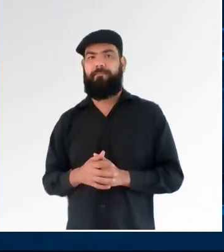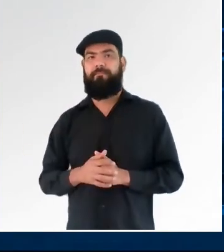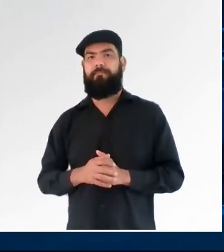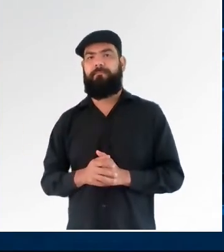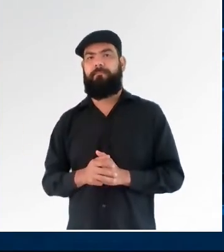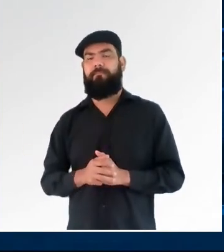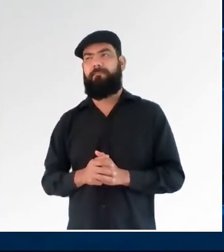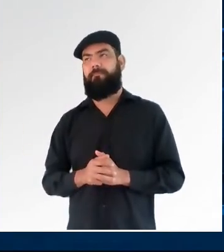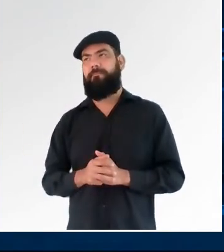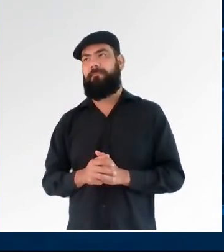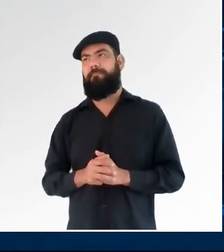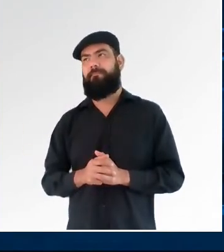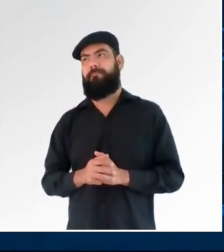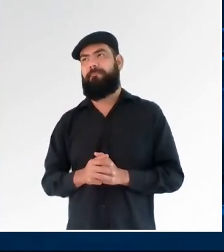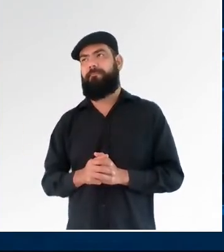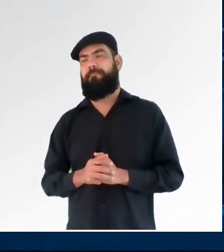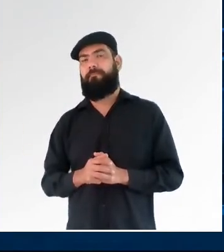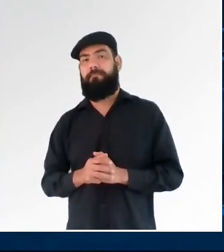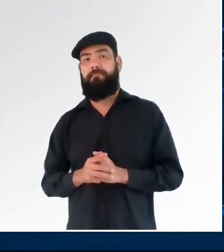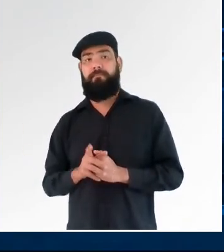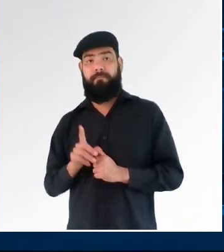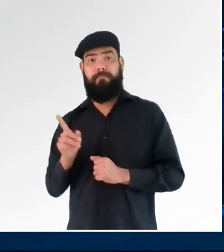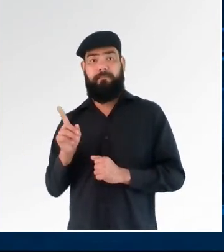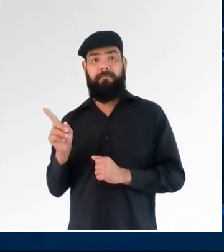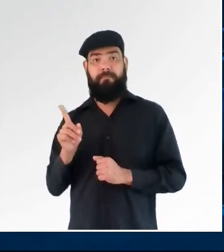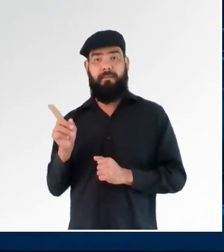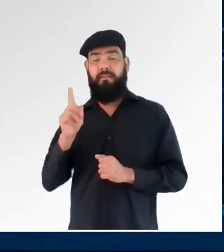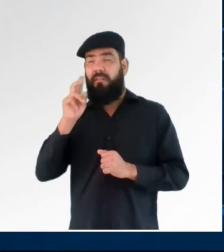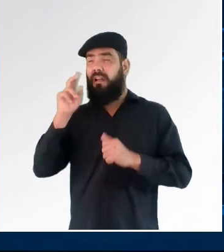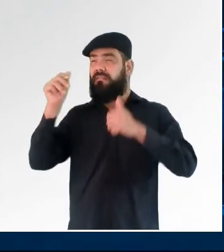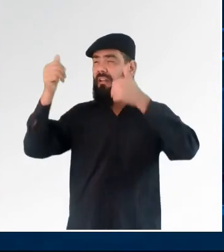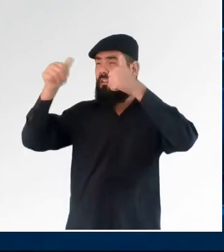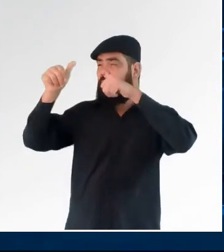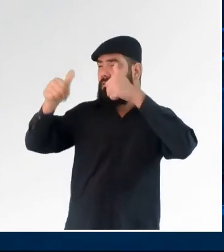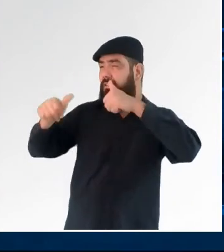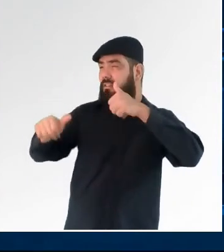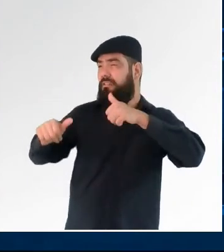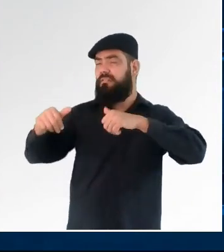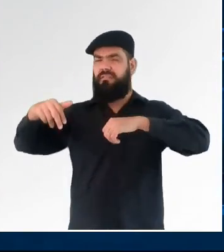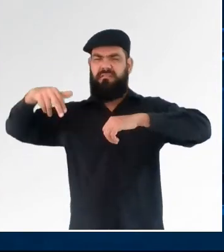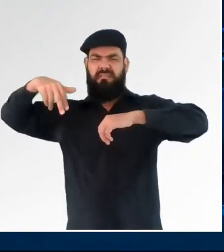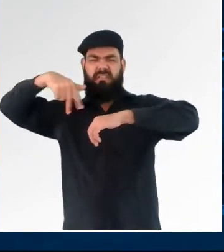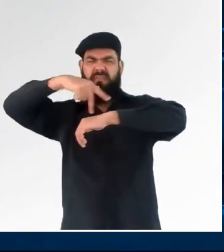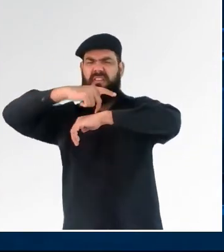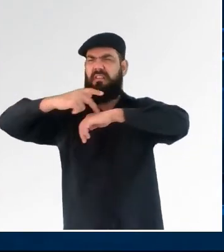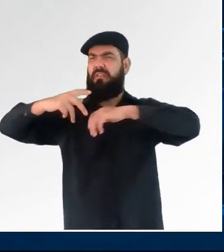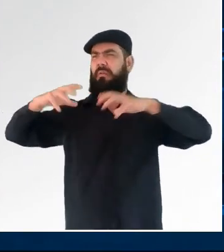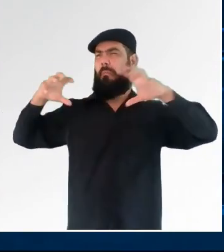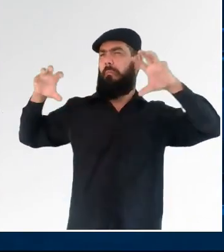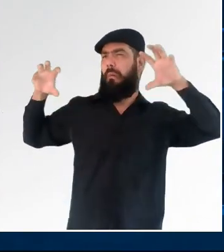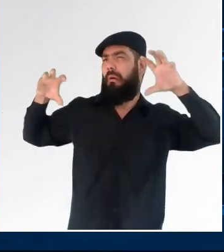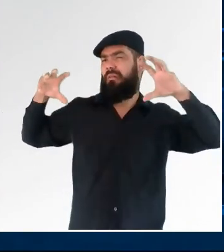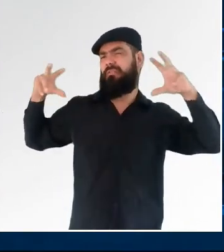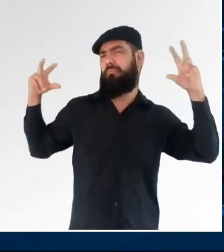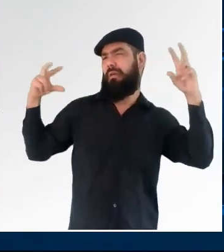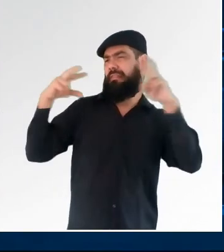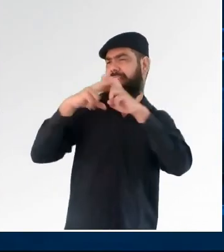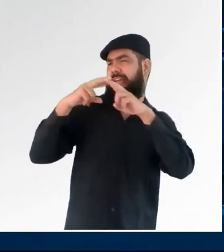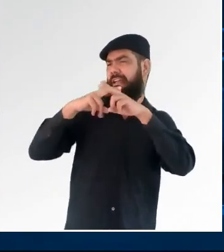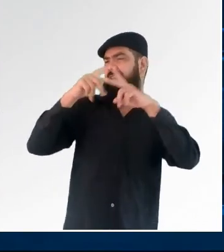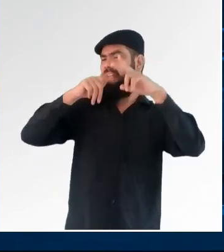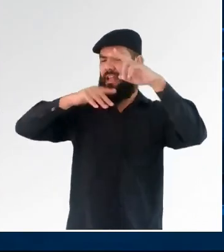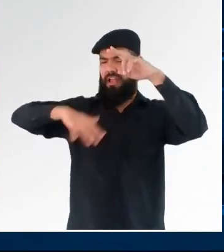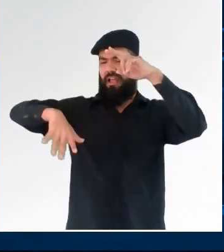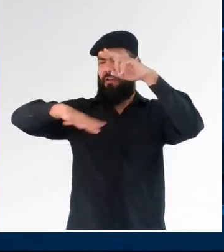É aquela situação, né? Ele vai analisando aqui, ó, um desfile de monstros, batalhas embaixo d'água, com Homem de Aço, mas